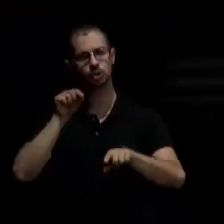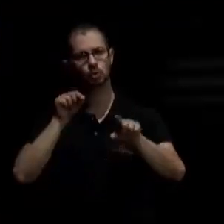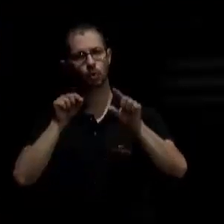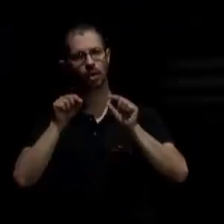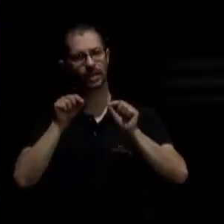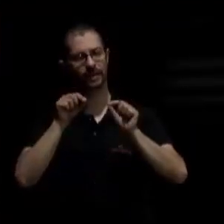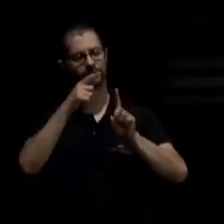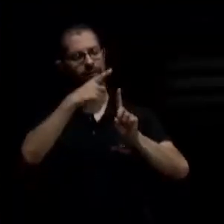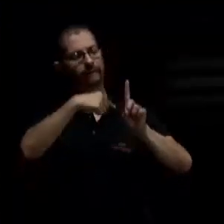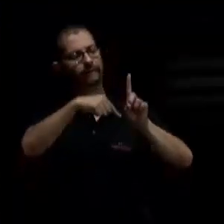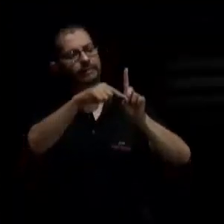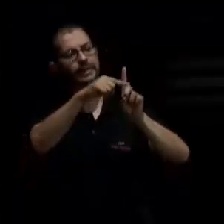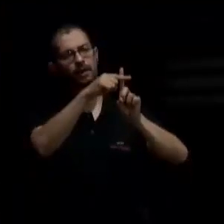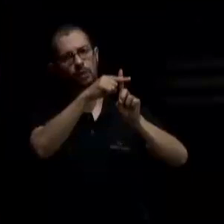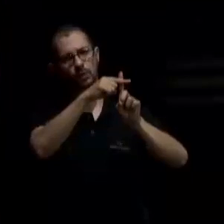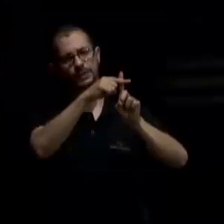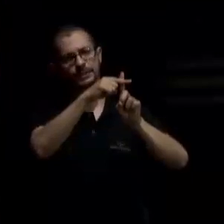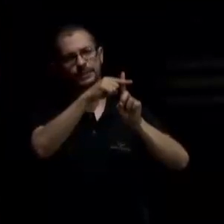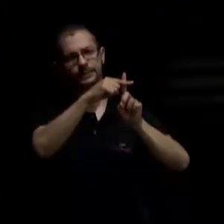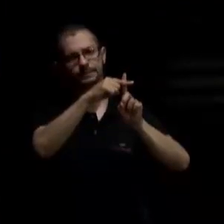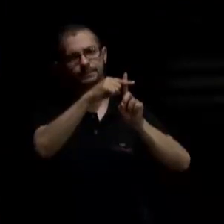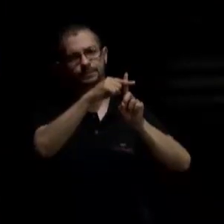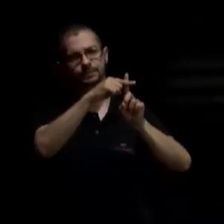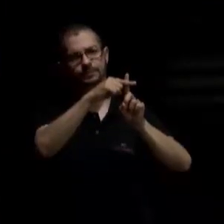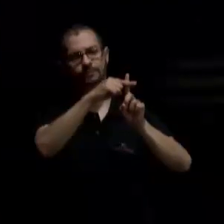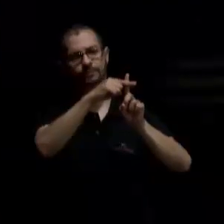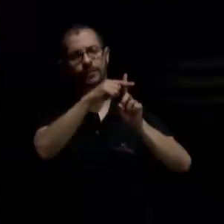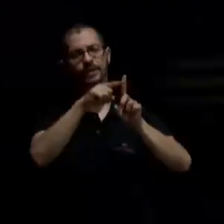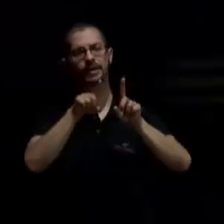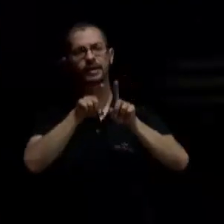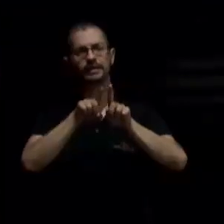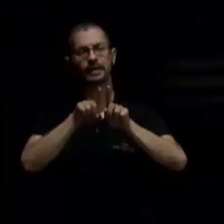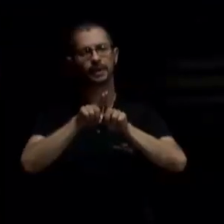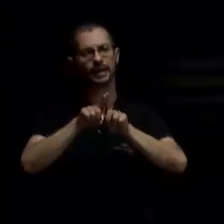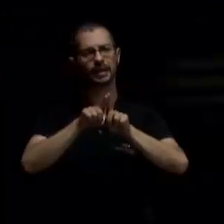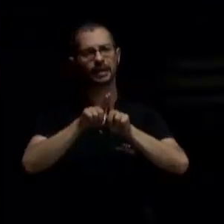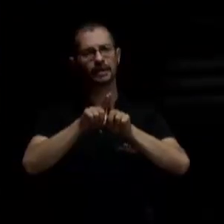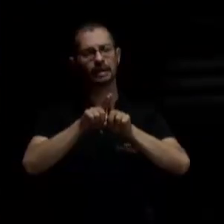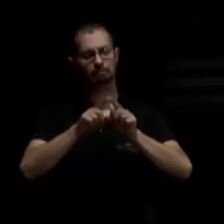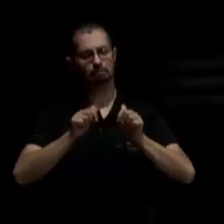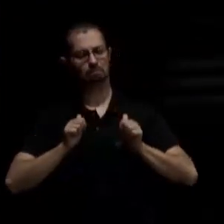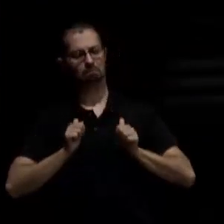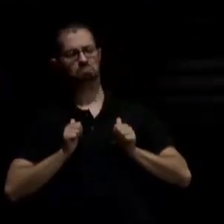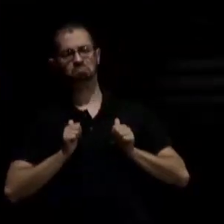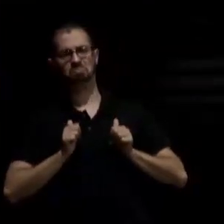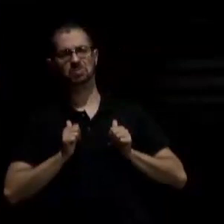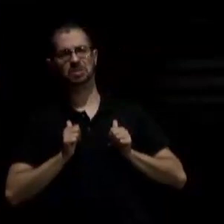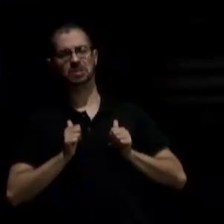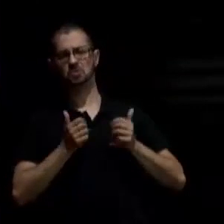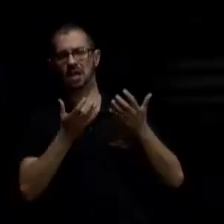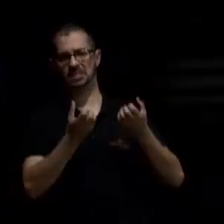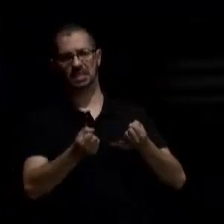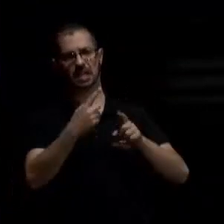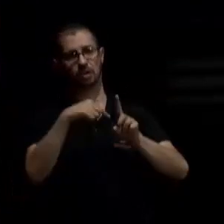da cruz e a possibilidade de não passar pela cruz. Ele